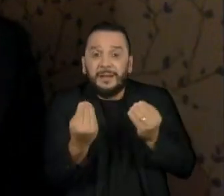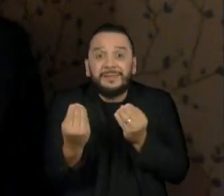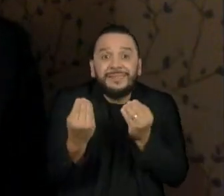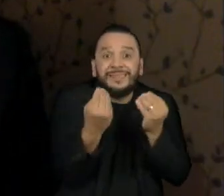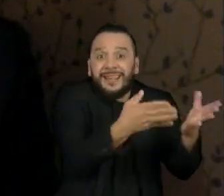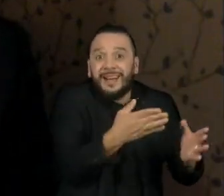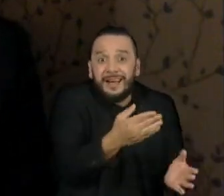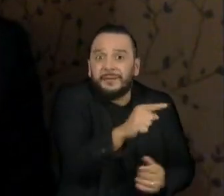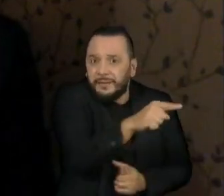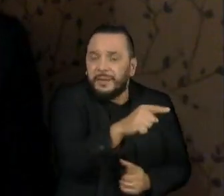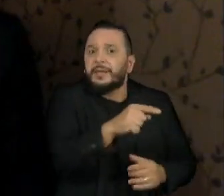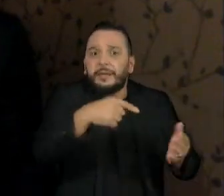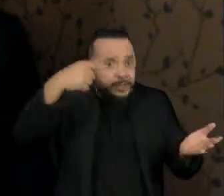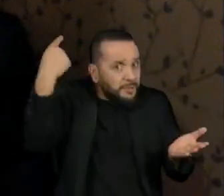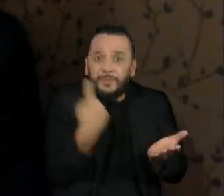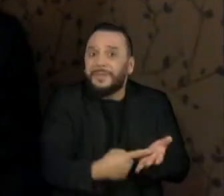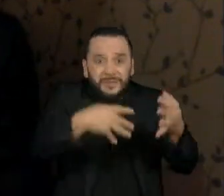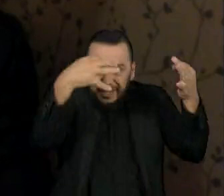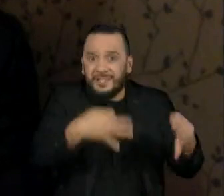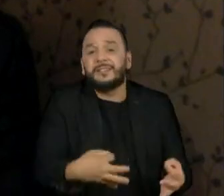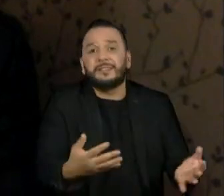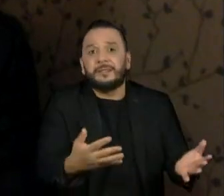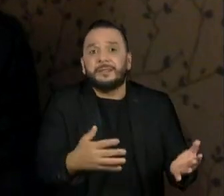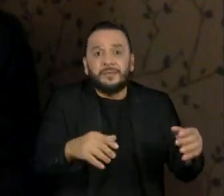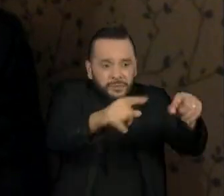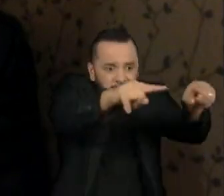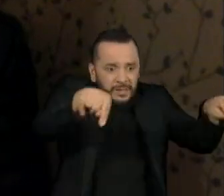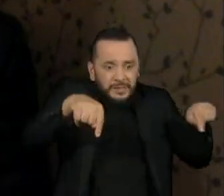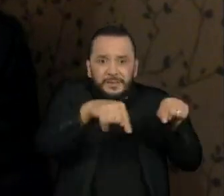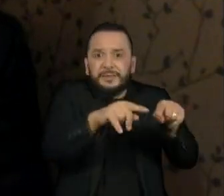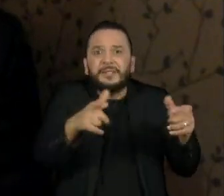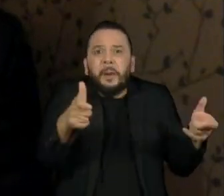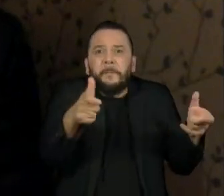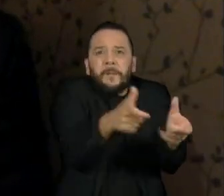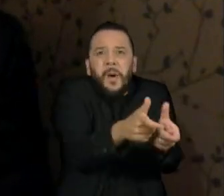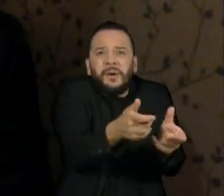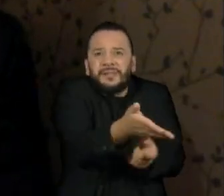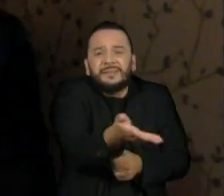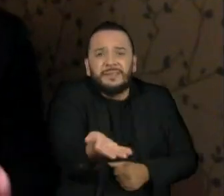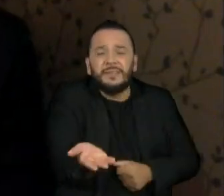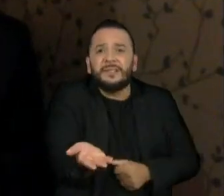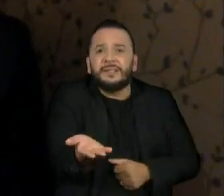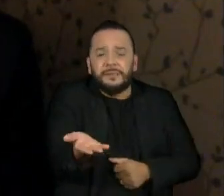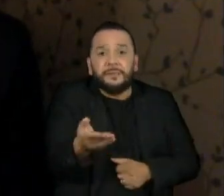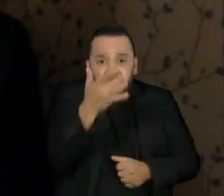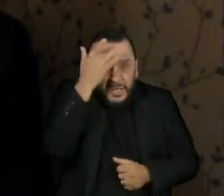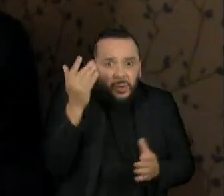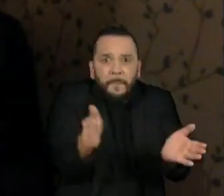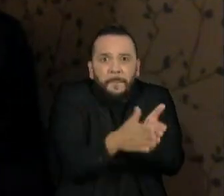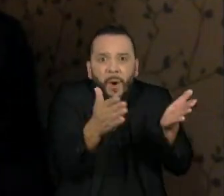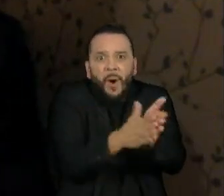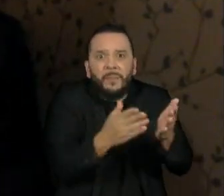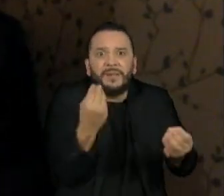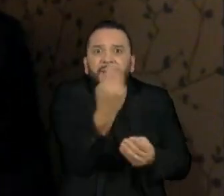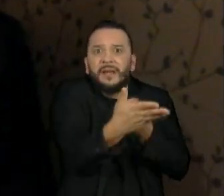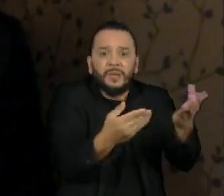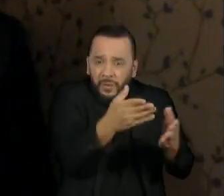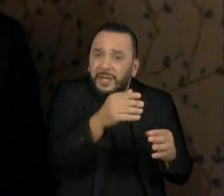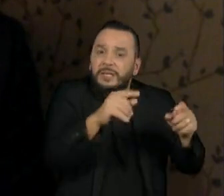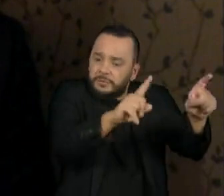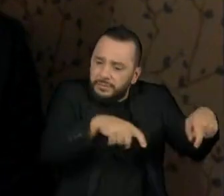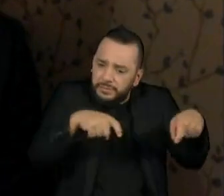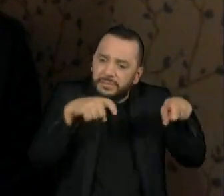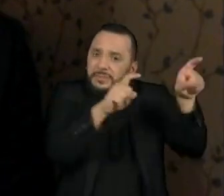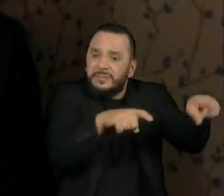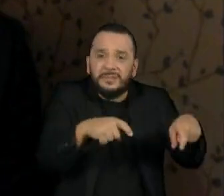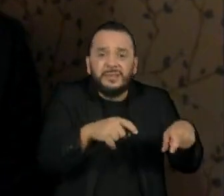fiscal, portanto, em módulos que são considerados minifúndios de pessoas pobres que vivem da terra, mas